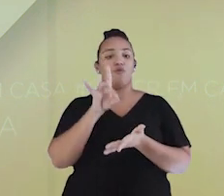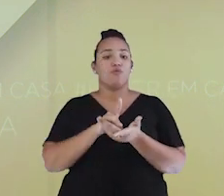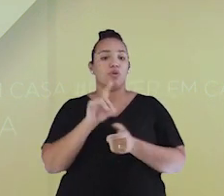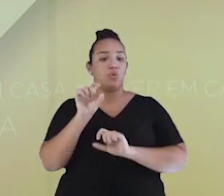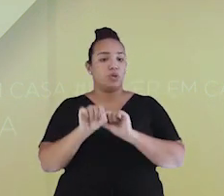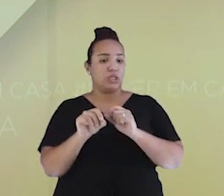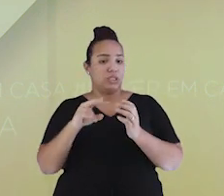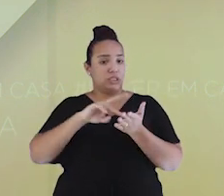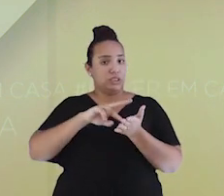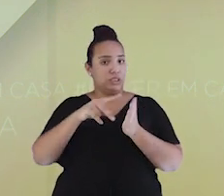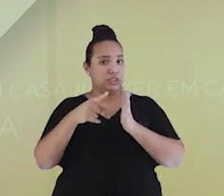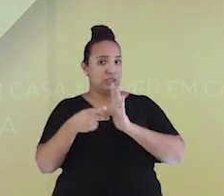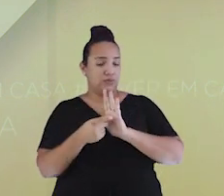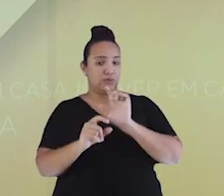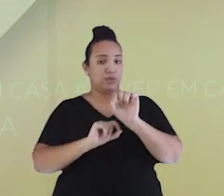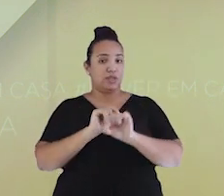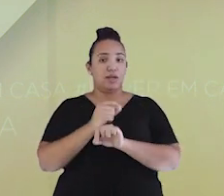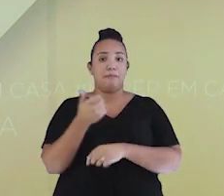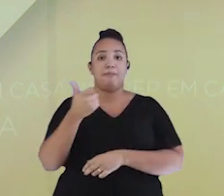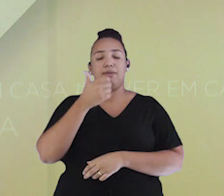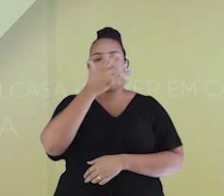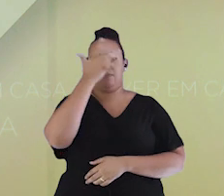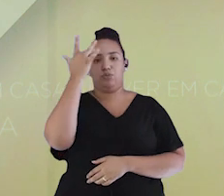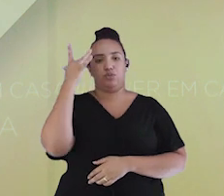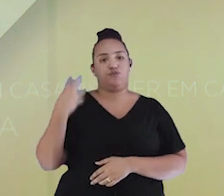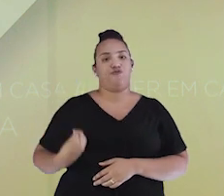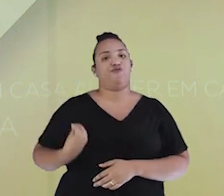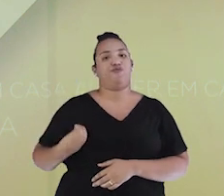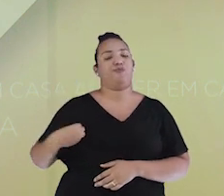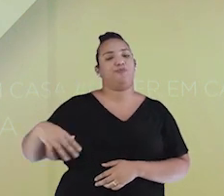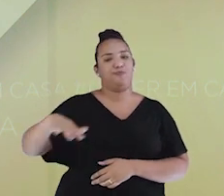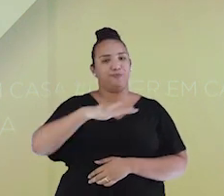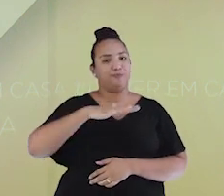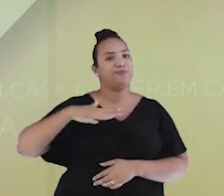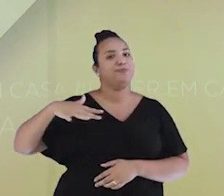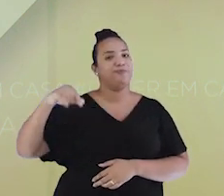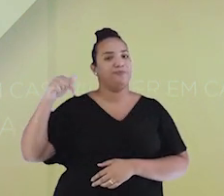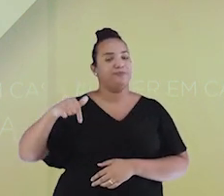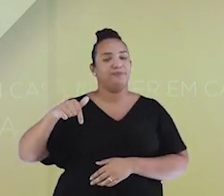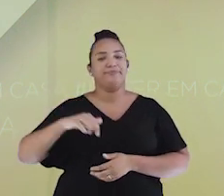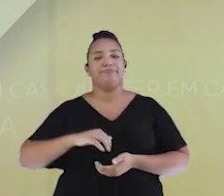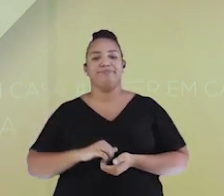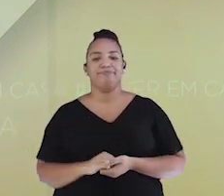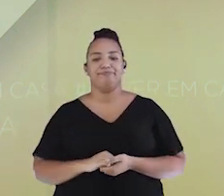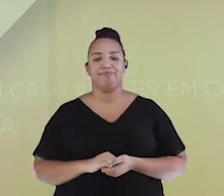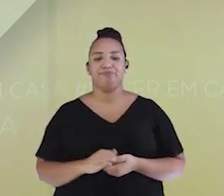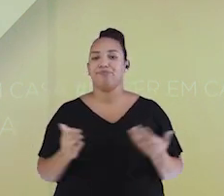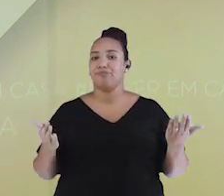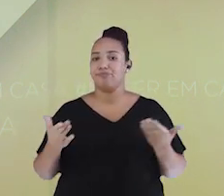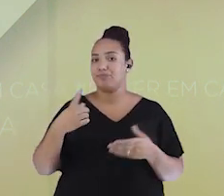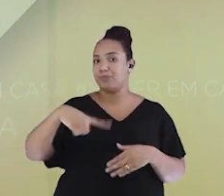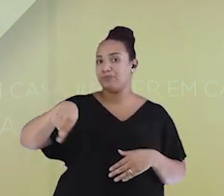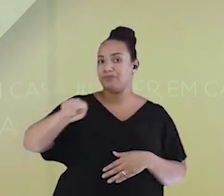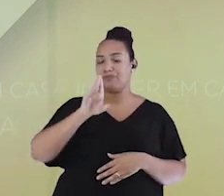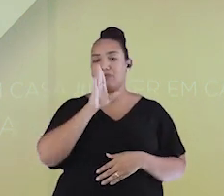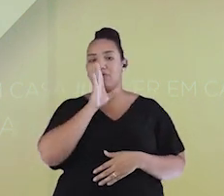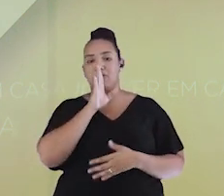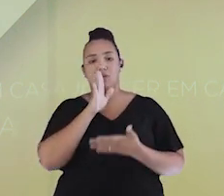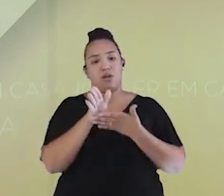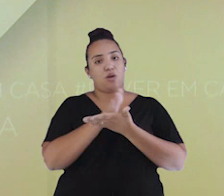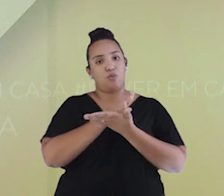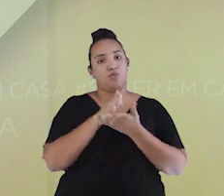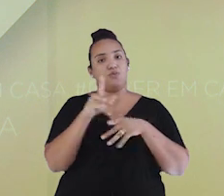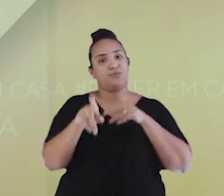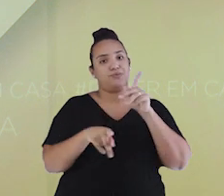originários correspondem aos primeiros habitantes de um determinado local. Hoje conhecemos alguns